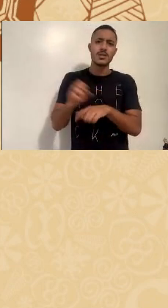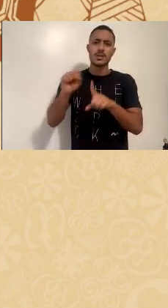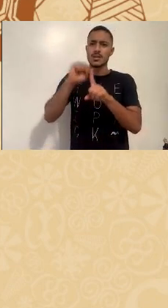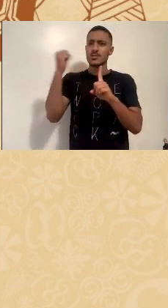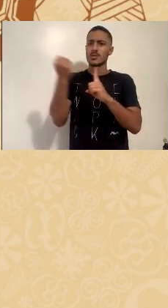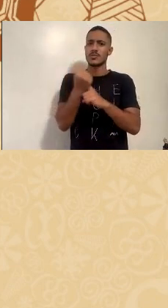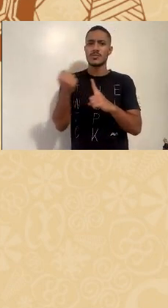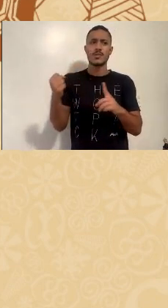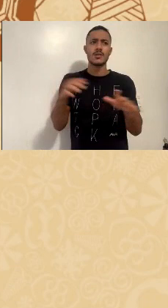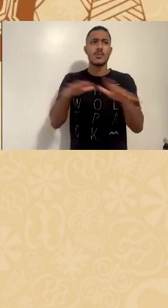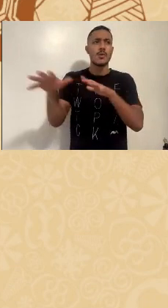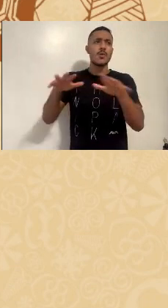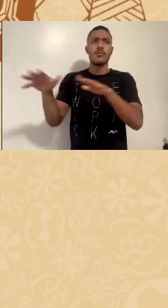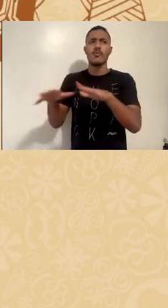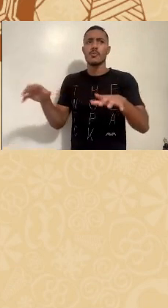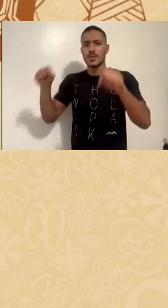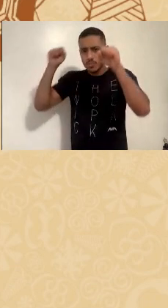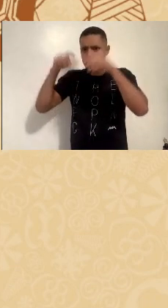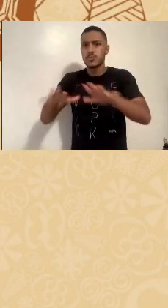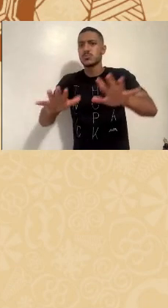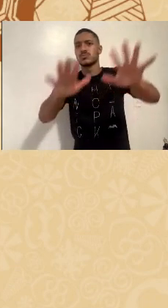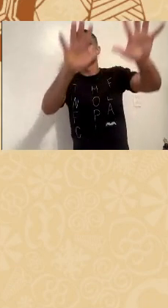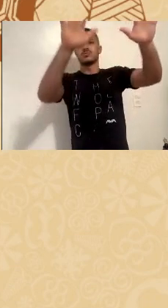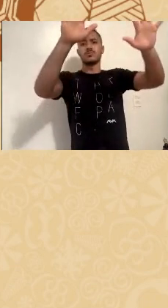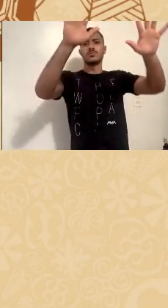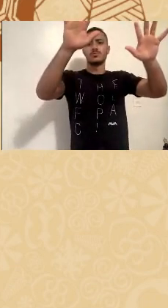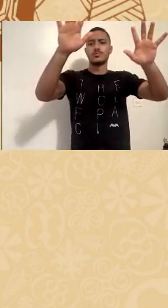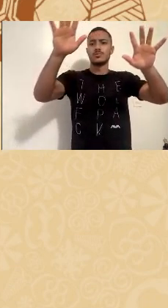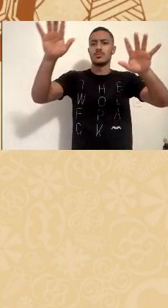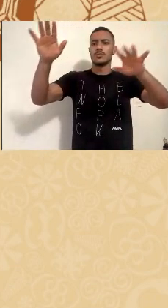e... Não tem jeito de pensar o Brasil sem